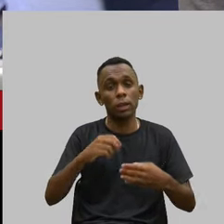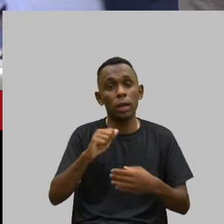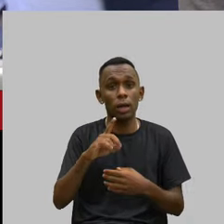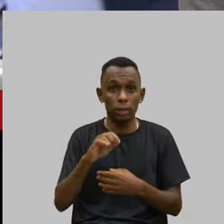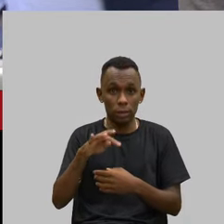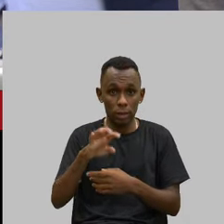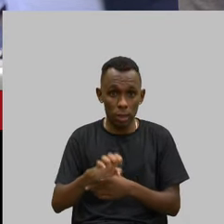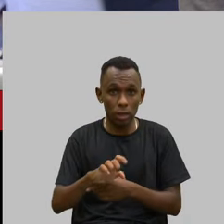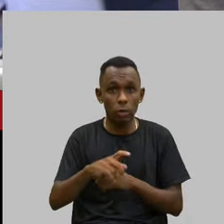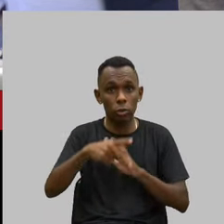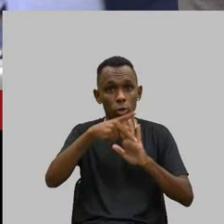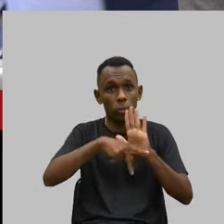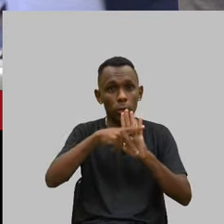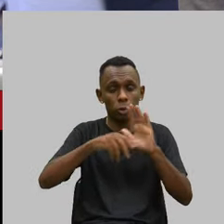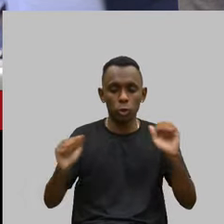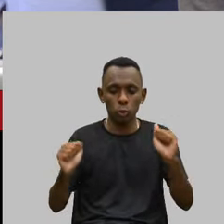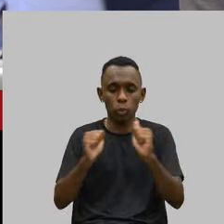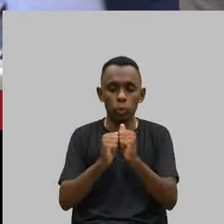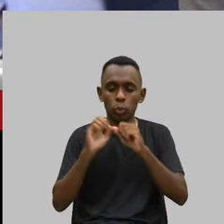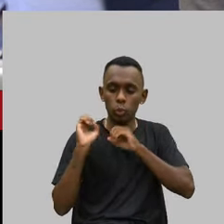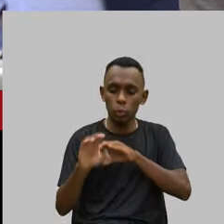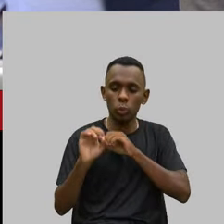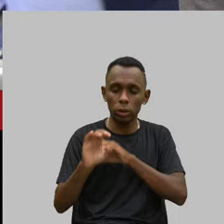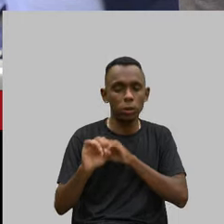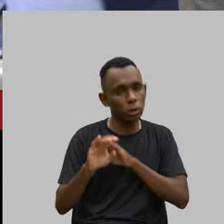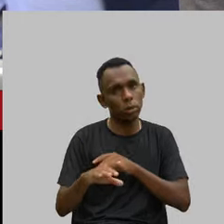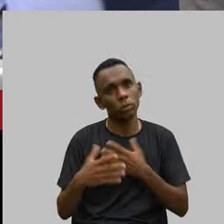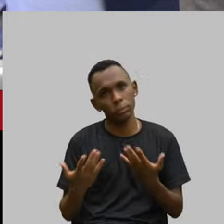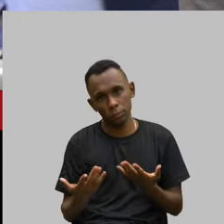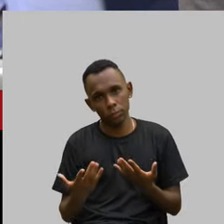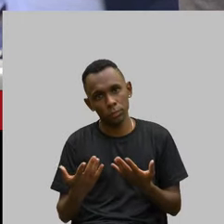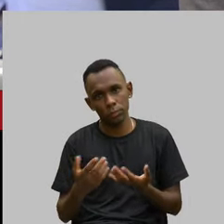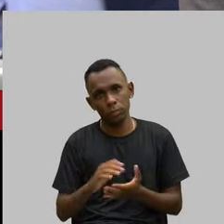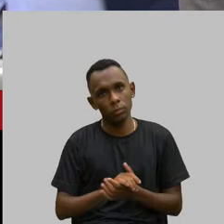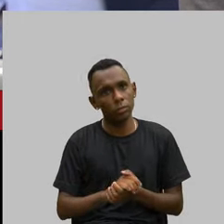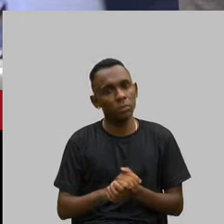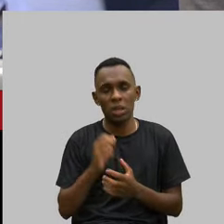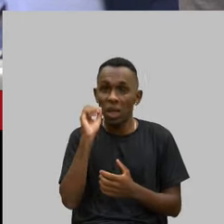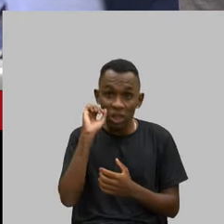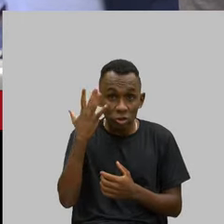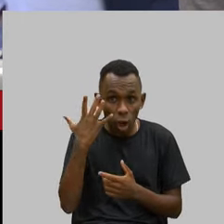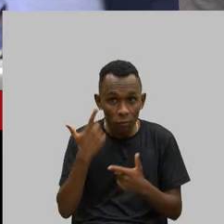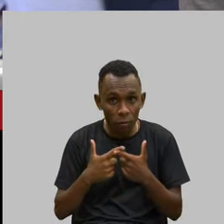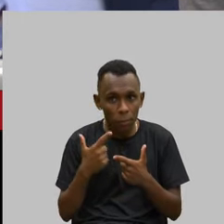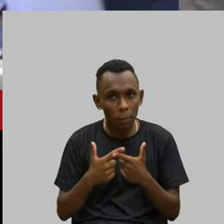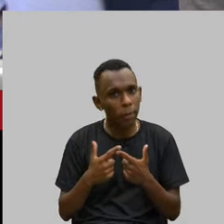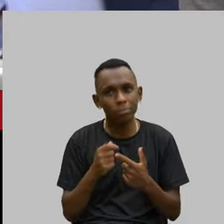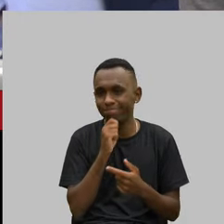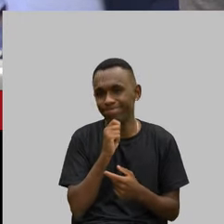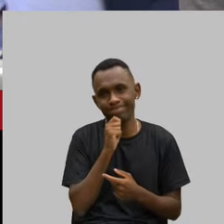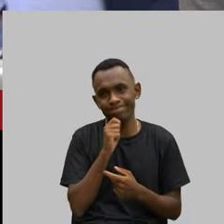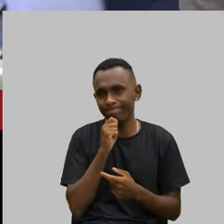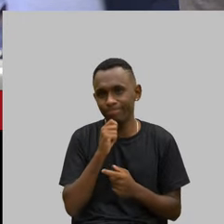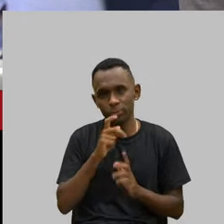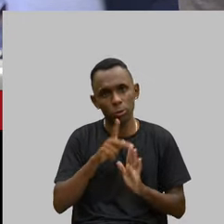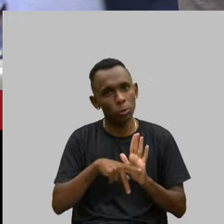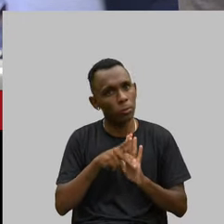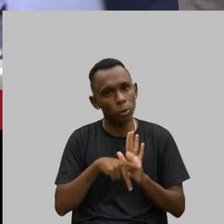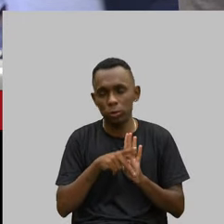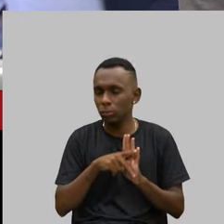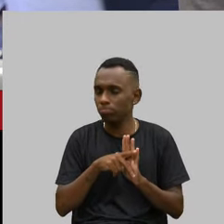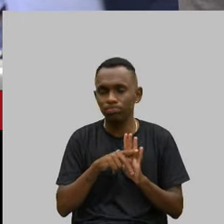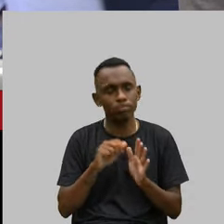de juros para educação e aqui sendo bem claro ele não resolve o problema do Estado de Minas Gerais concordo ele não